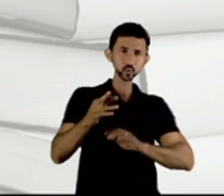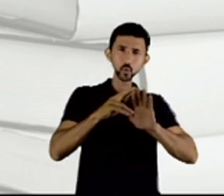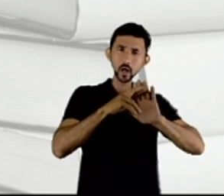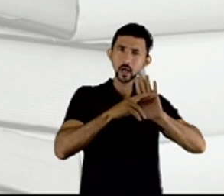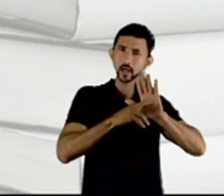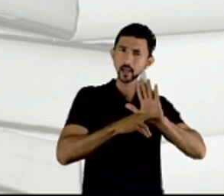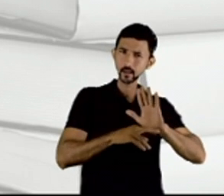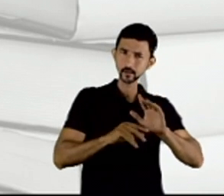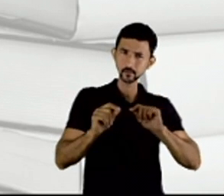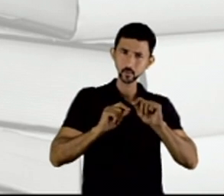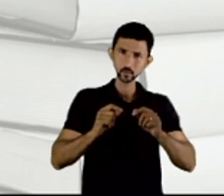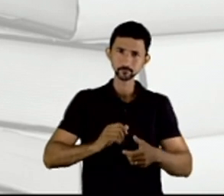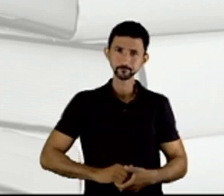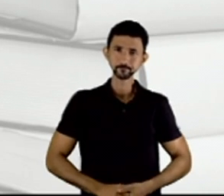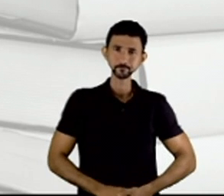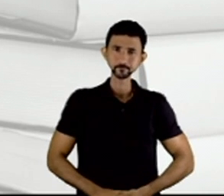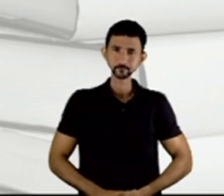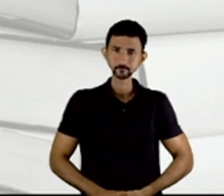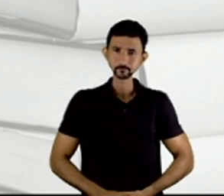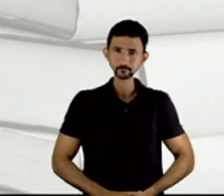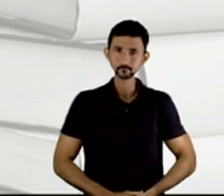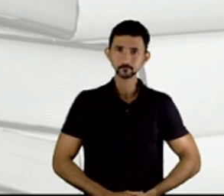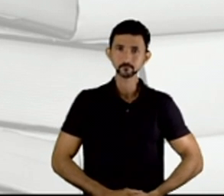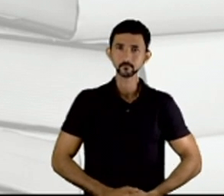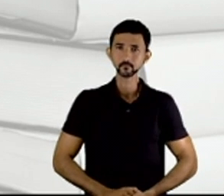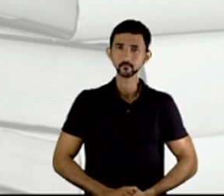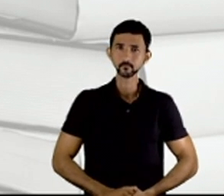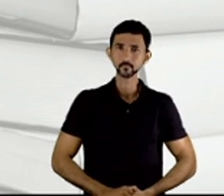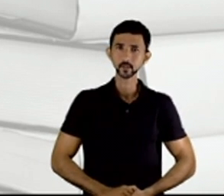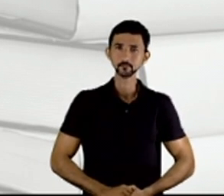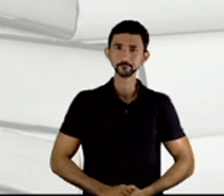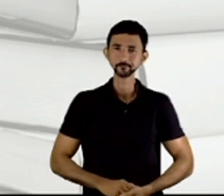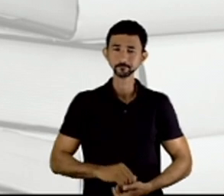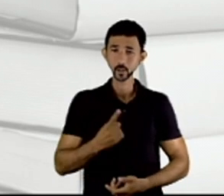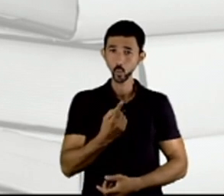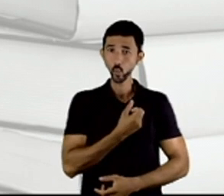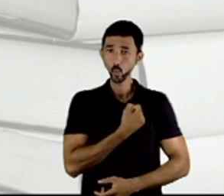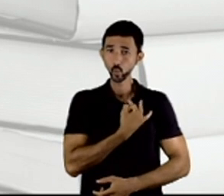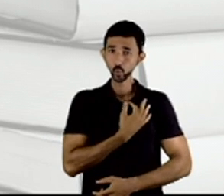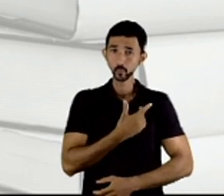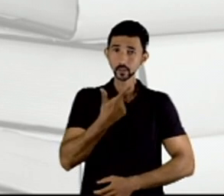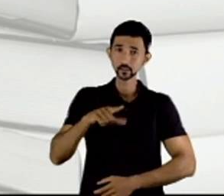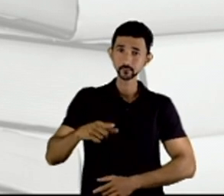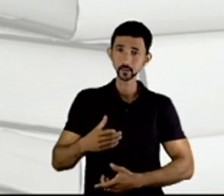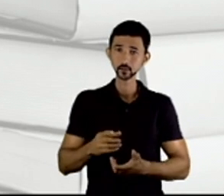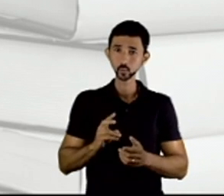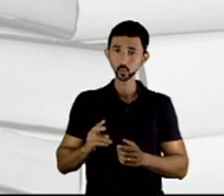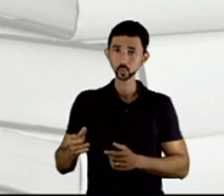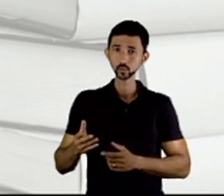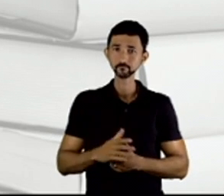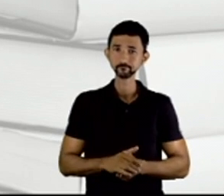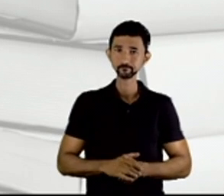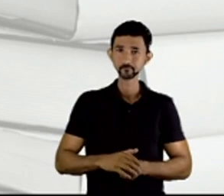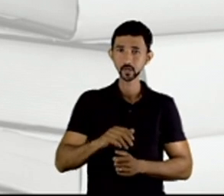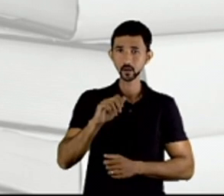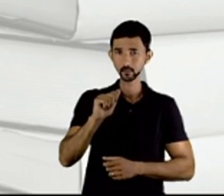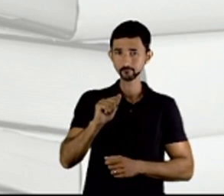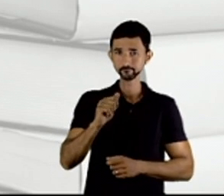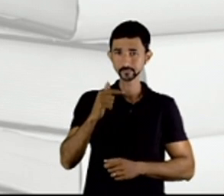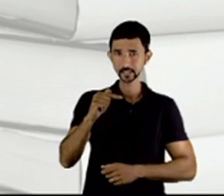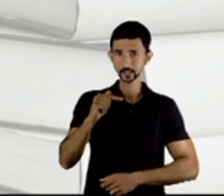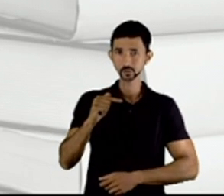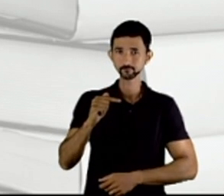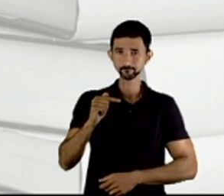regra prática. Olha lá, só tem um número que se repete indefinidamente na letra A, que é o